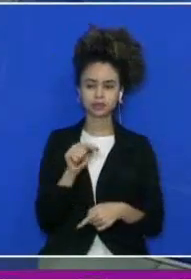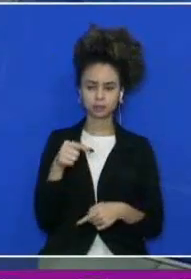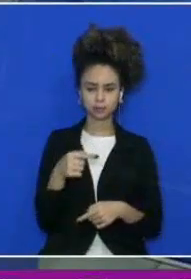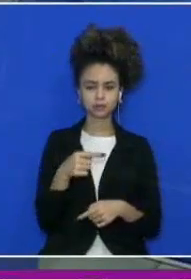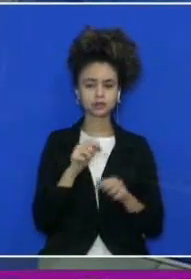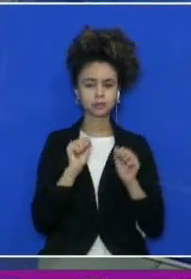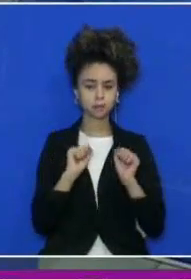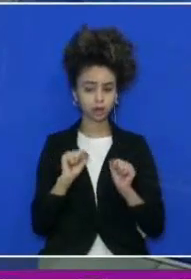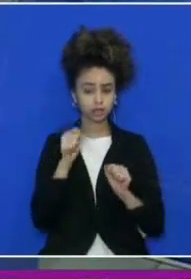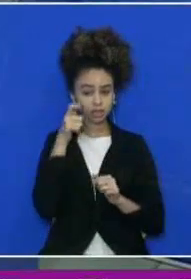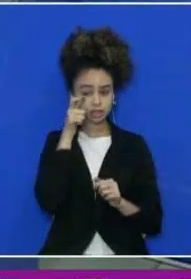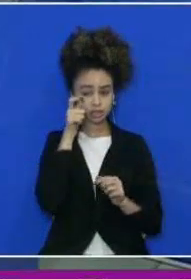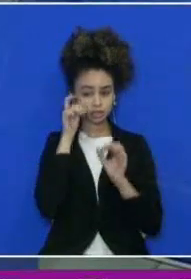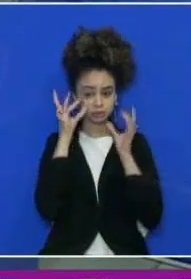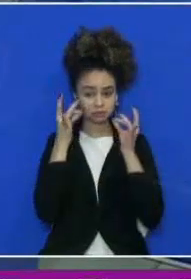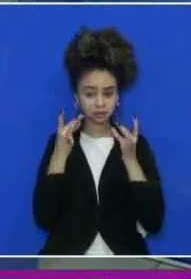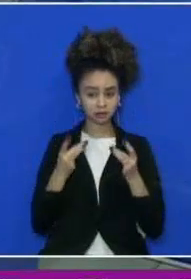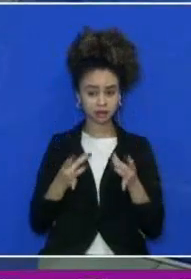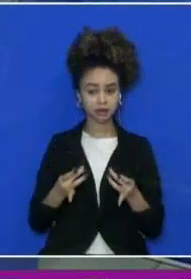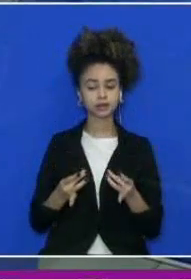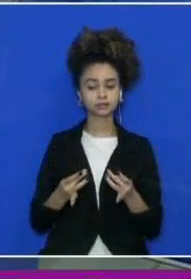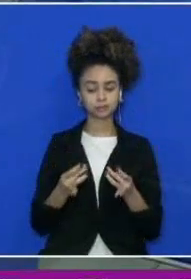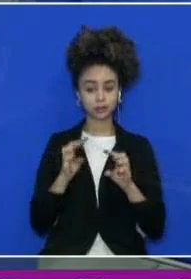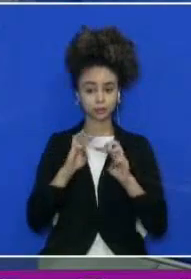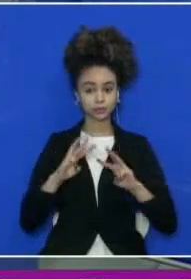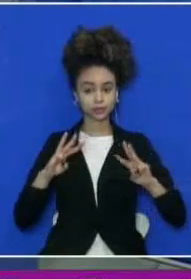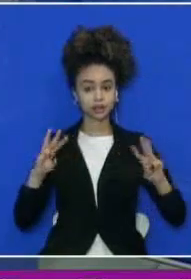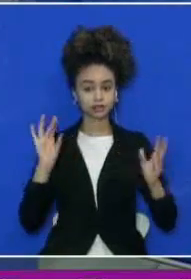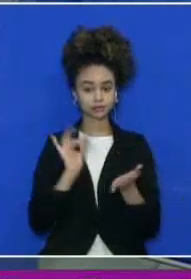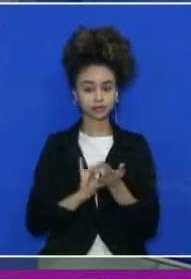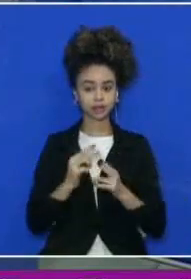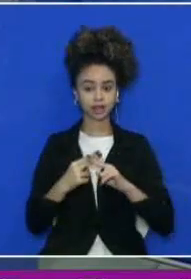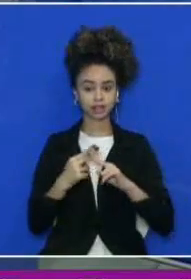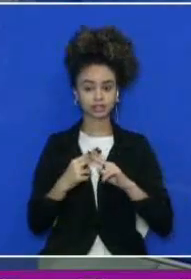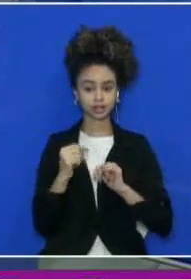pouco você pode conferir todos os detalhes deste sorteio no site oficial da Caixa na internet.